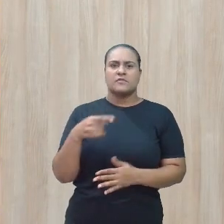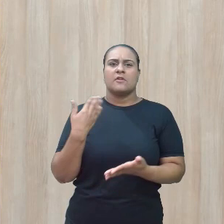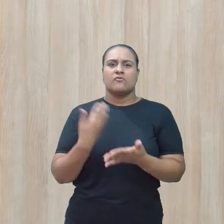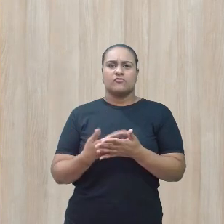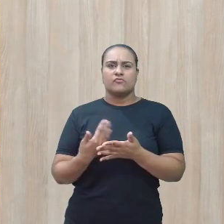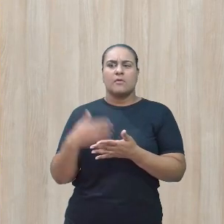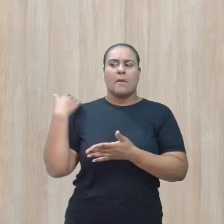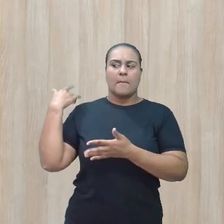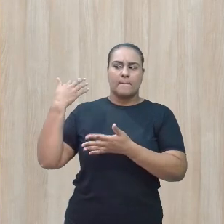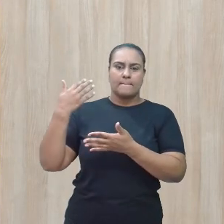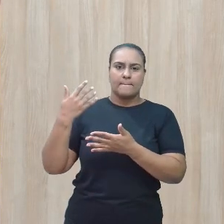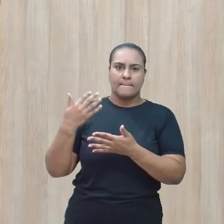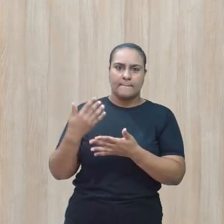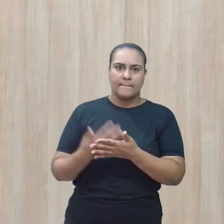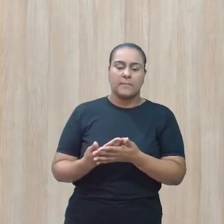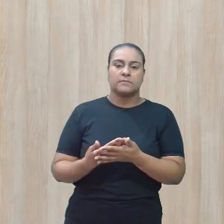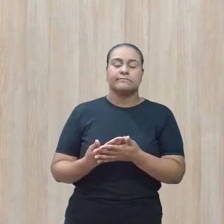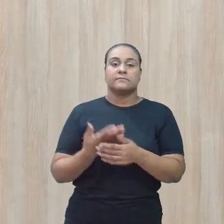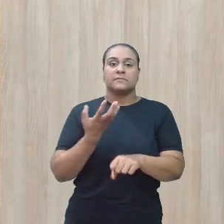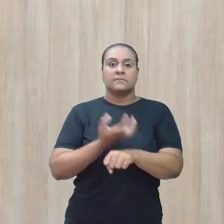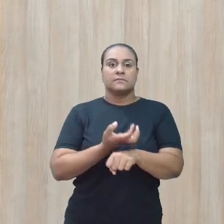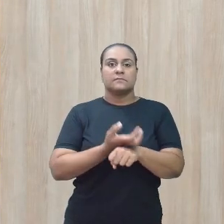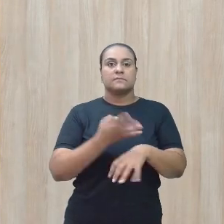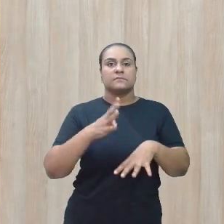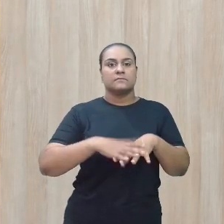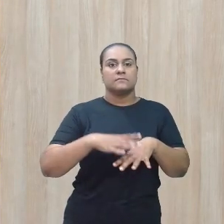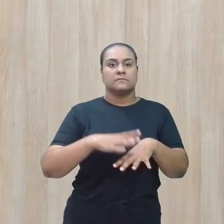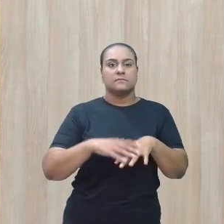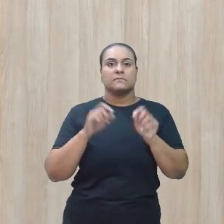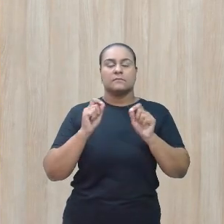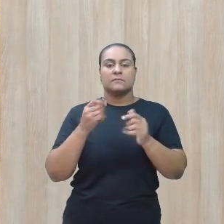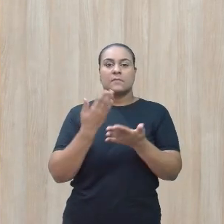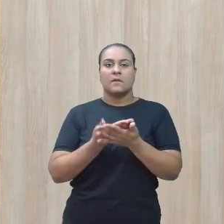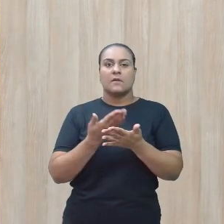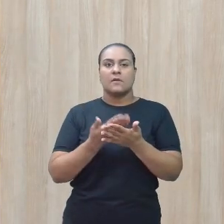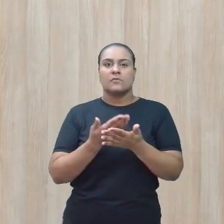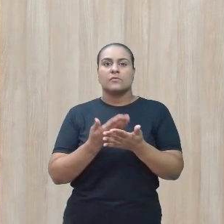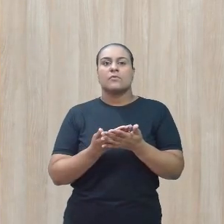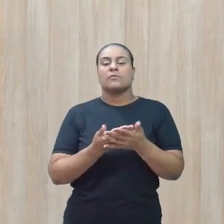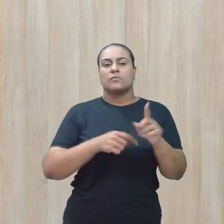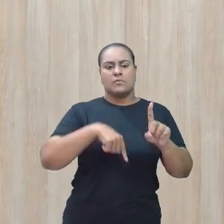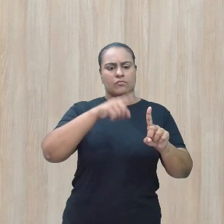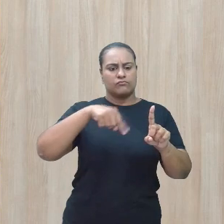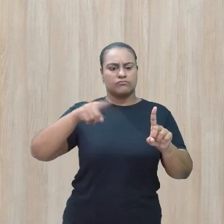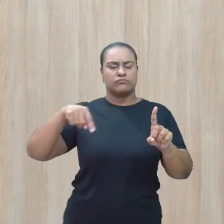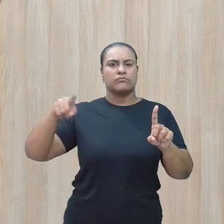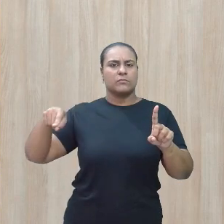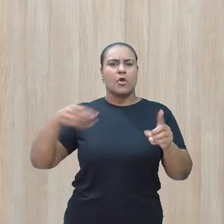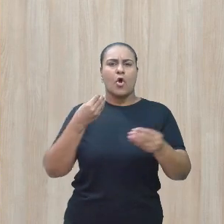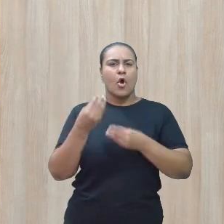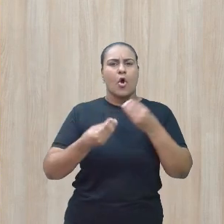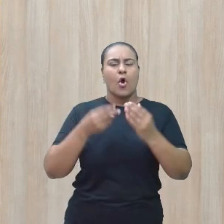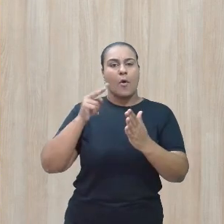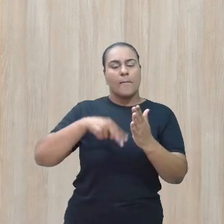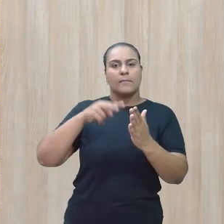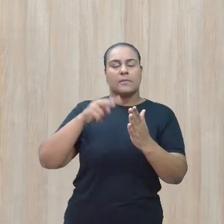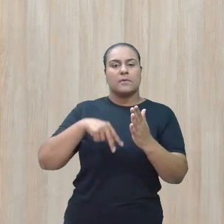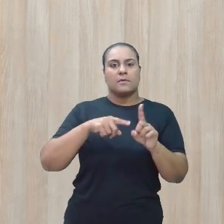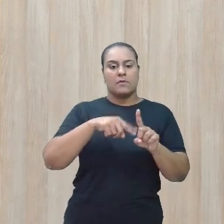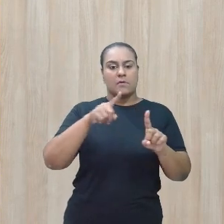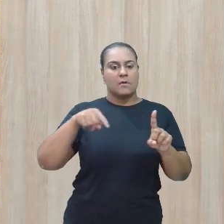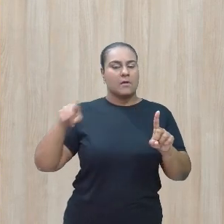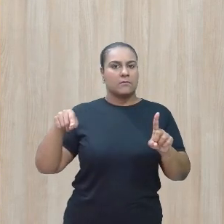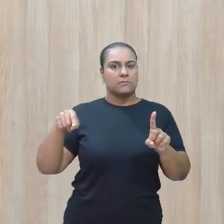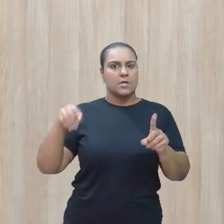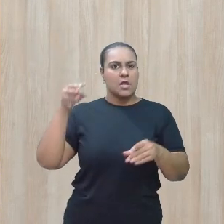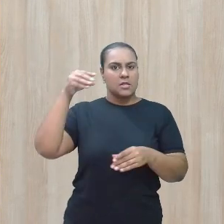tempo na disciplina de matemática é esse estudo dessa interpretação gráfica. Quando a gente tem um gráfico, ele não serve só para